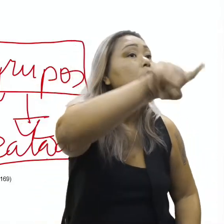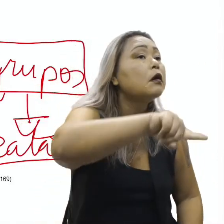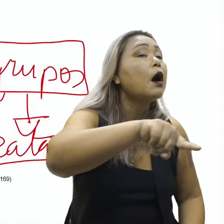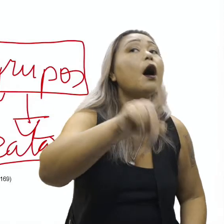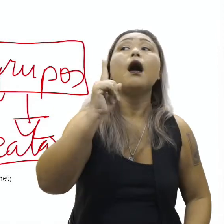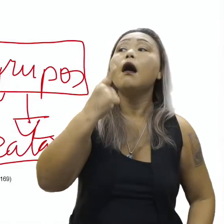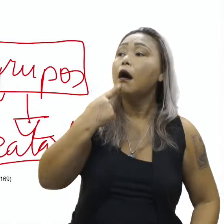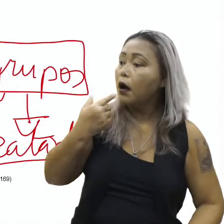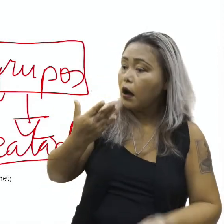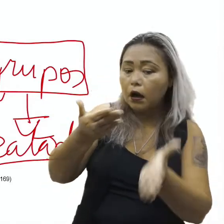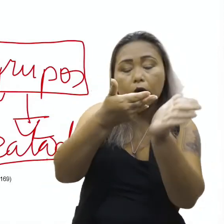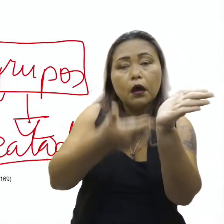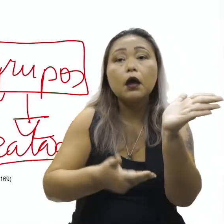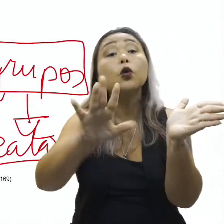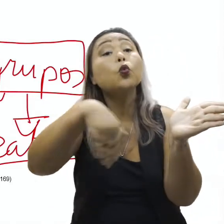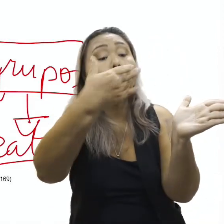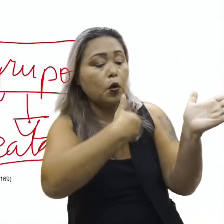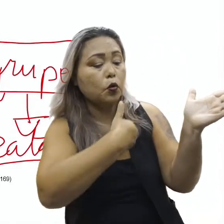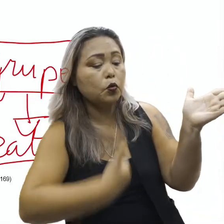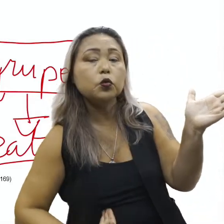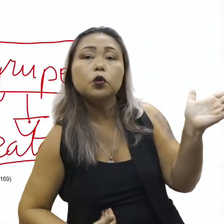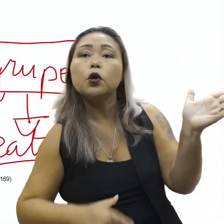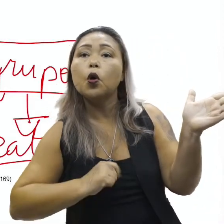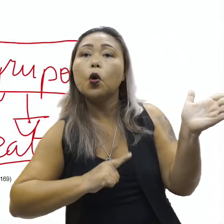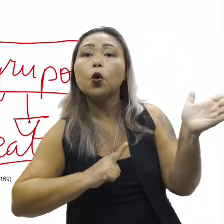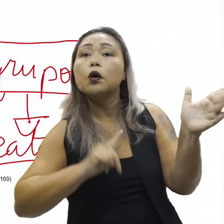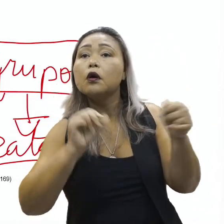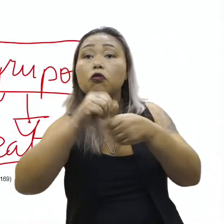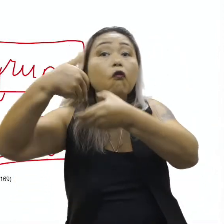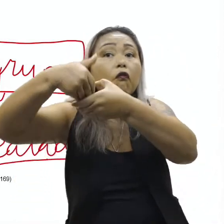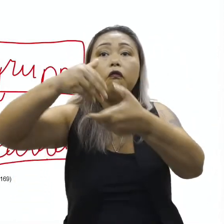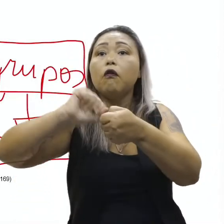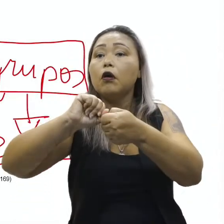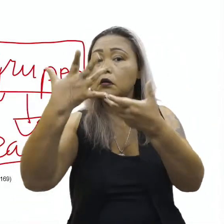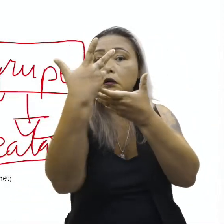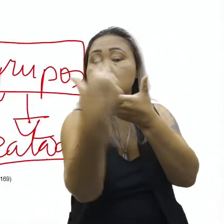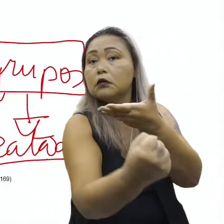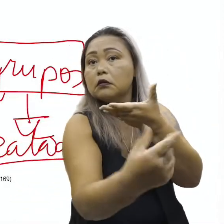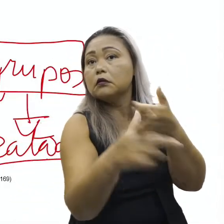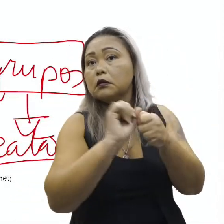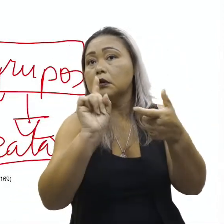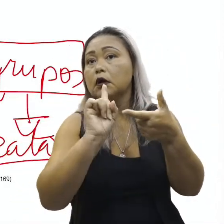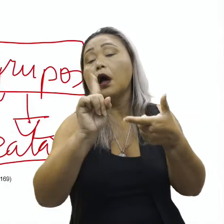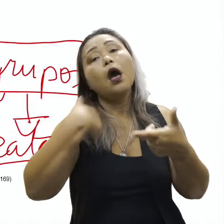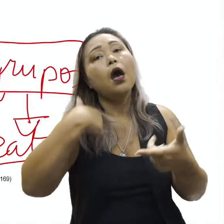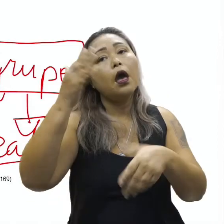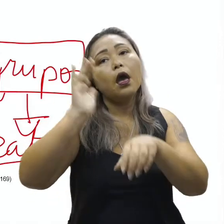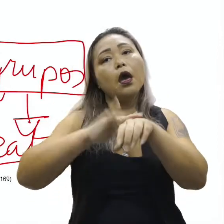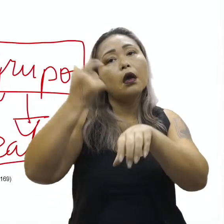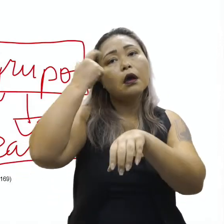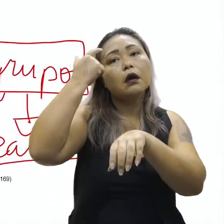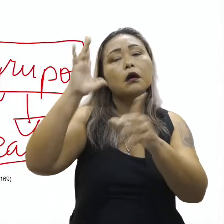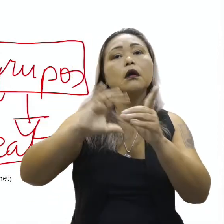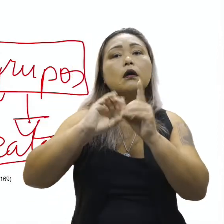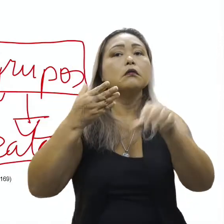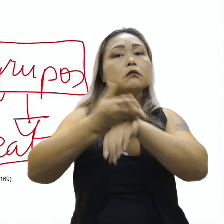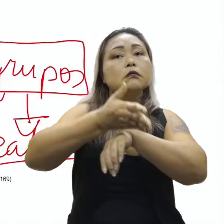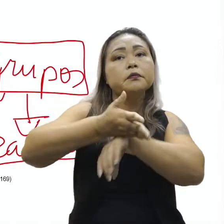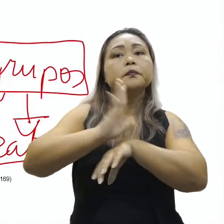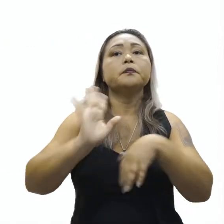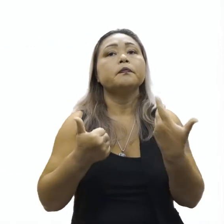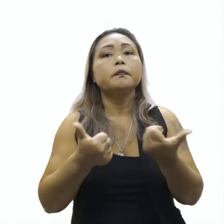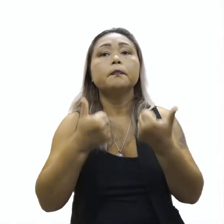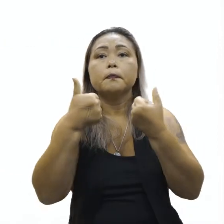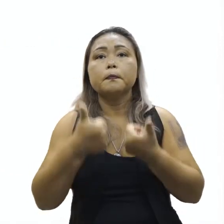os nossos representantes não votem a favor. A ideia seria essa. Essa é a ideia da democracia participativa,